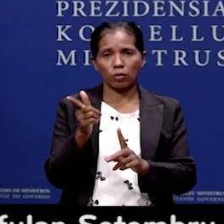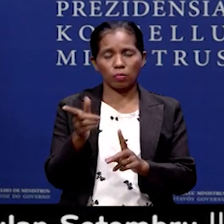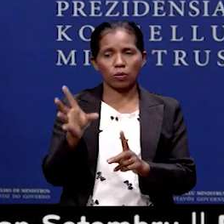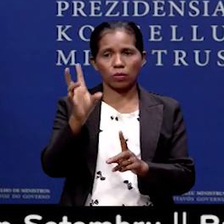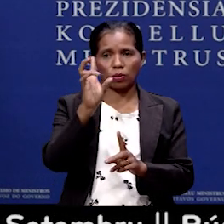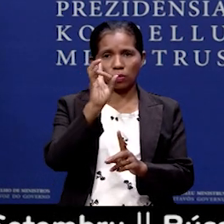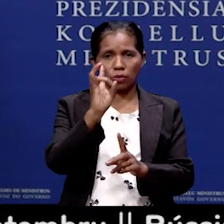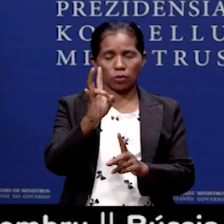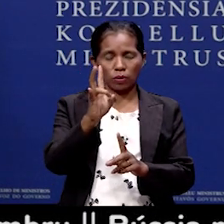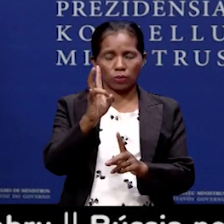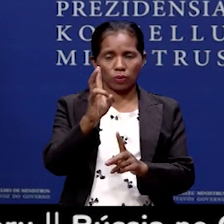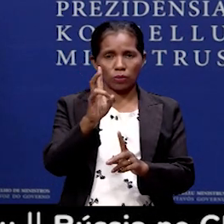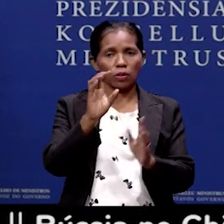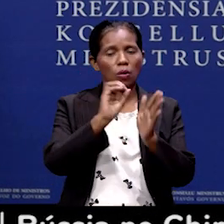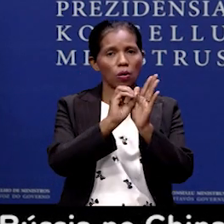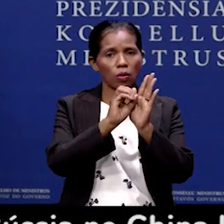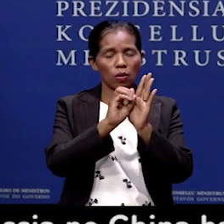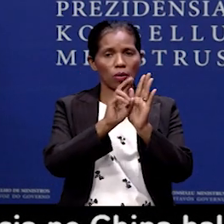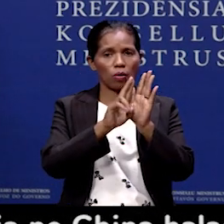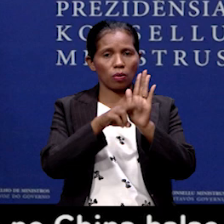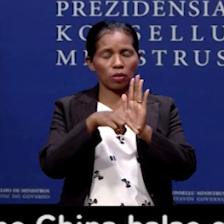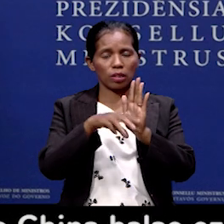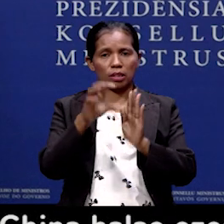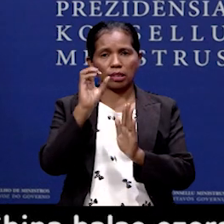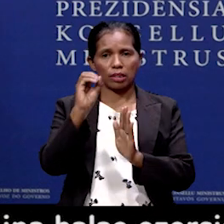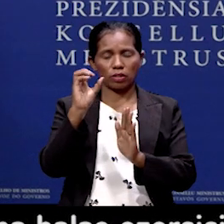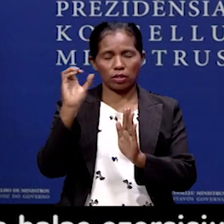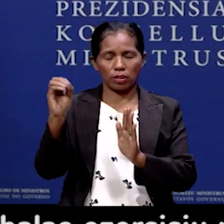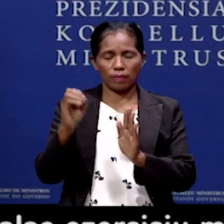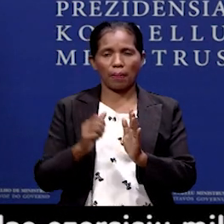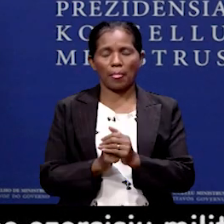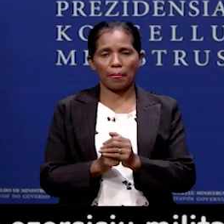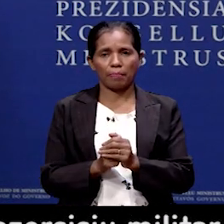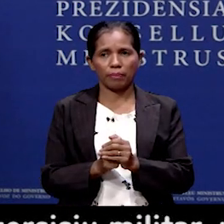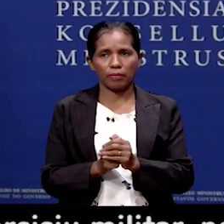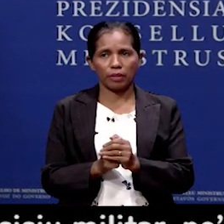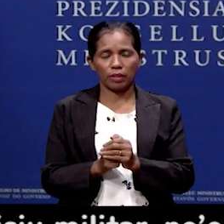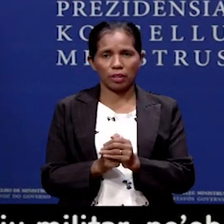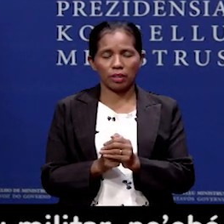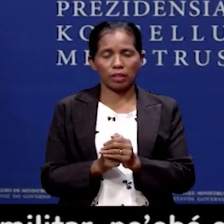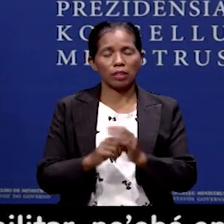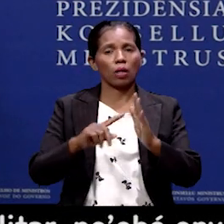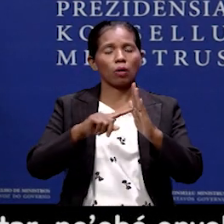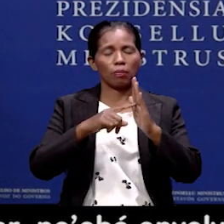O município de Lili.